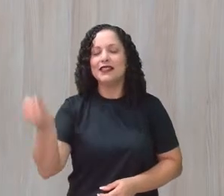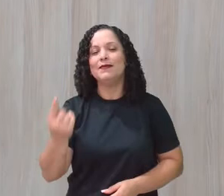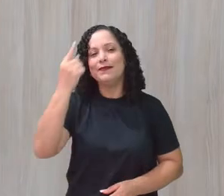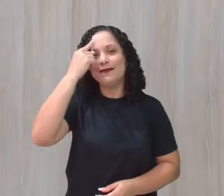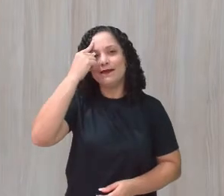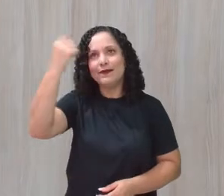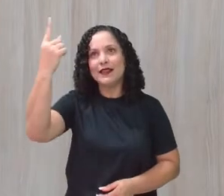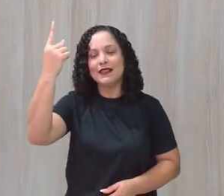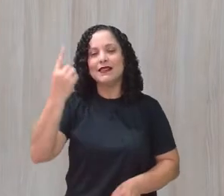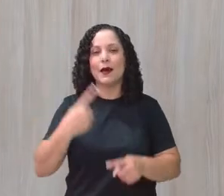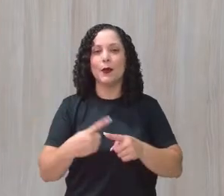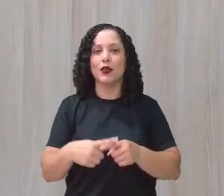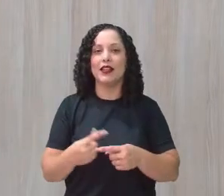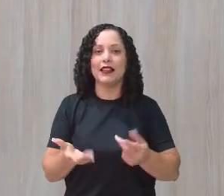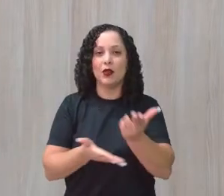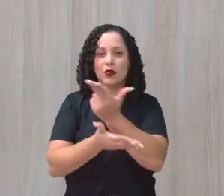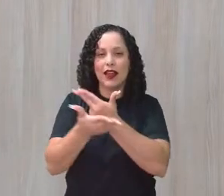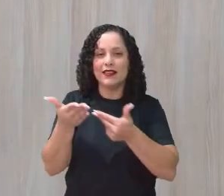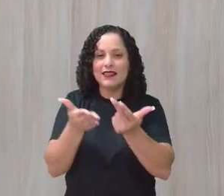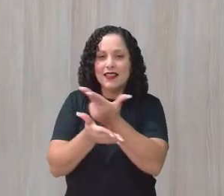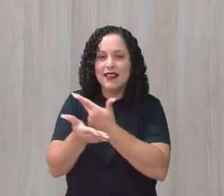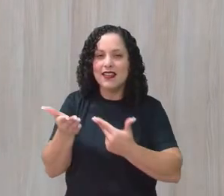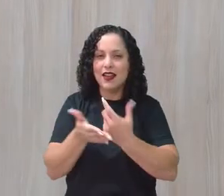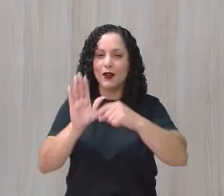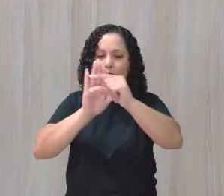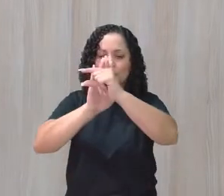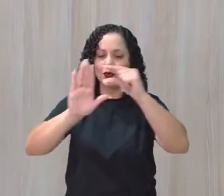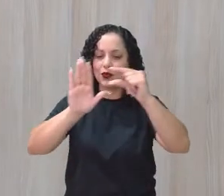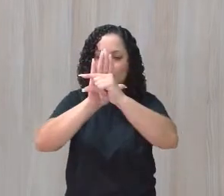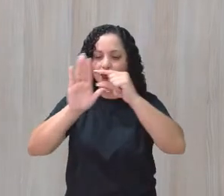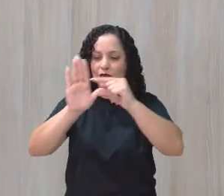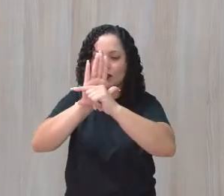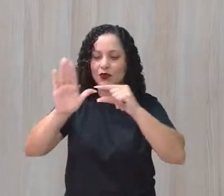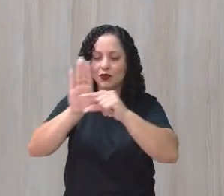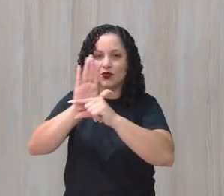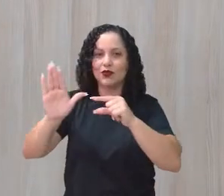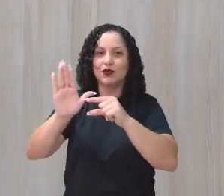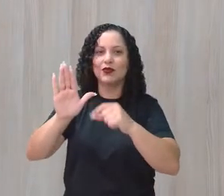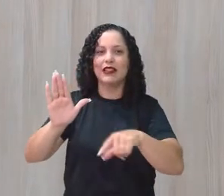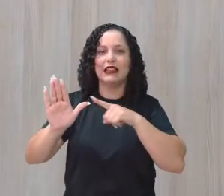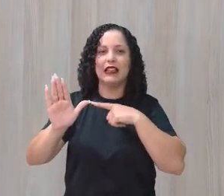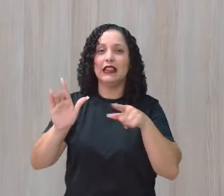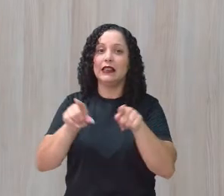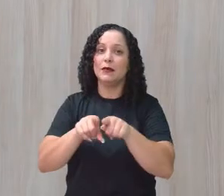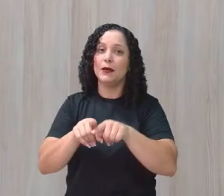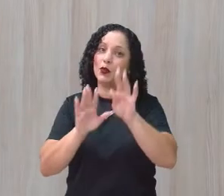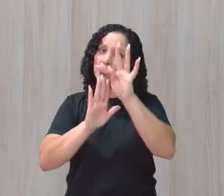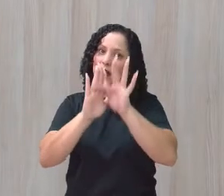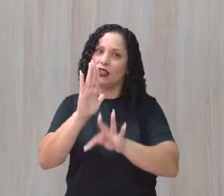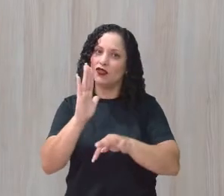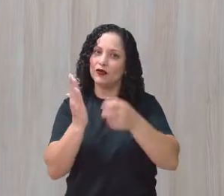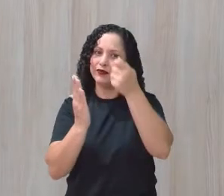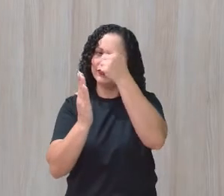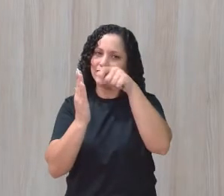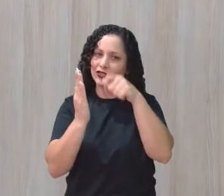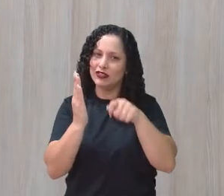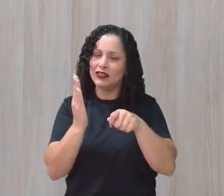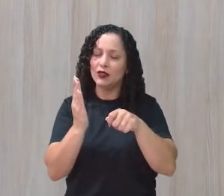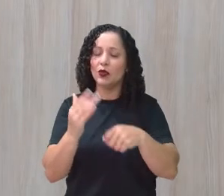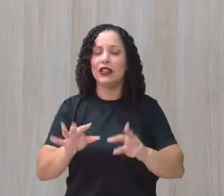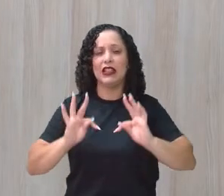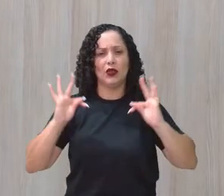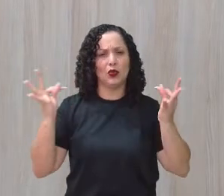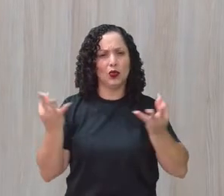nós temos imagens, nós temos também, não é, a escrita, e tudo deve ser analisado